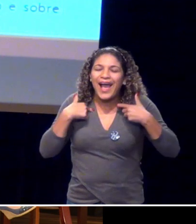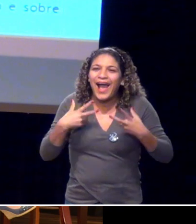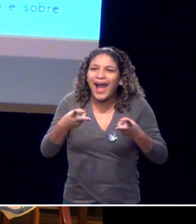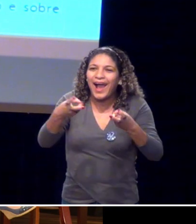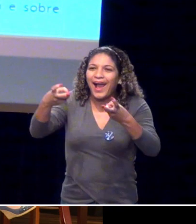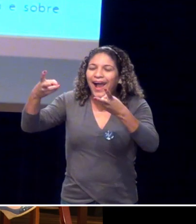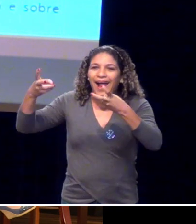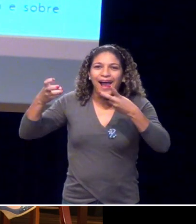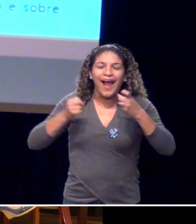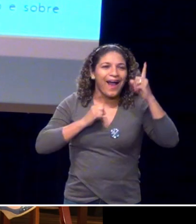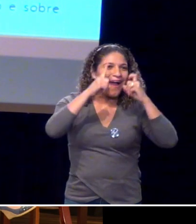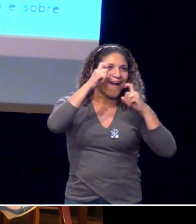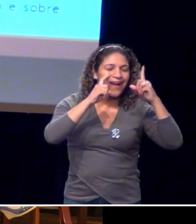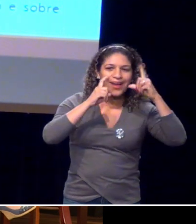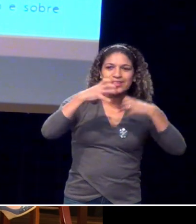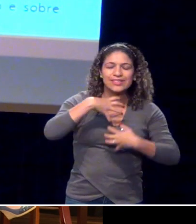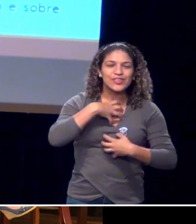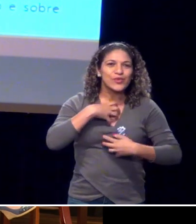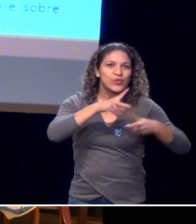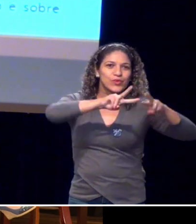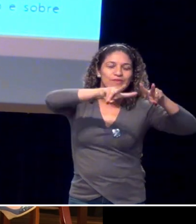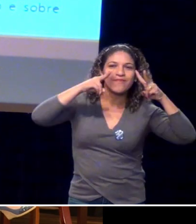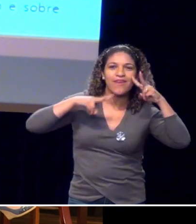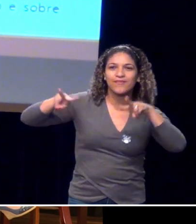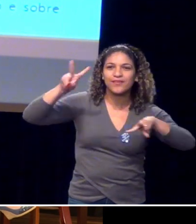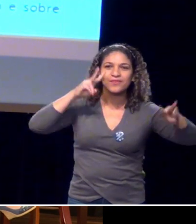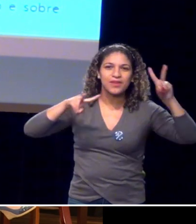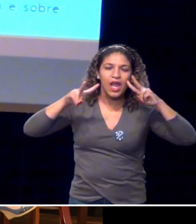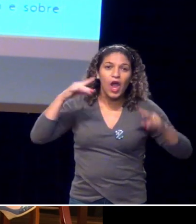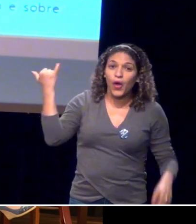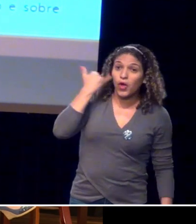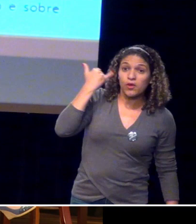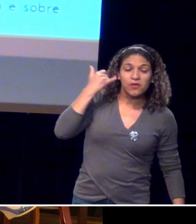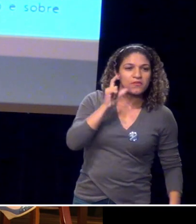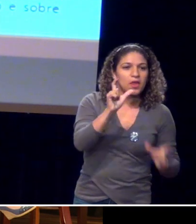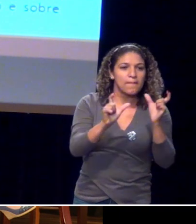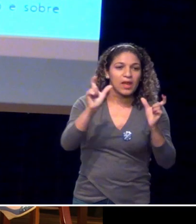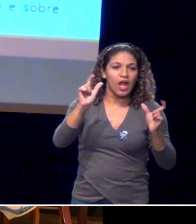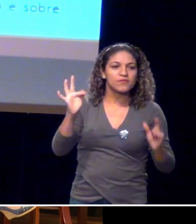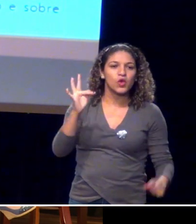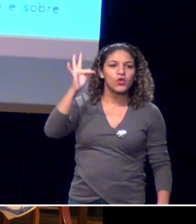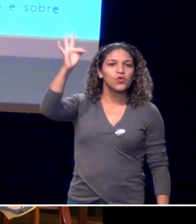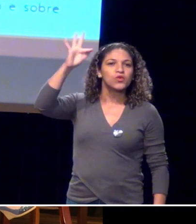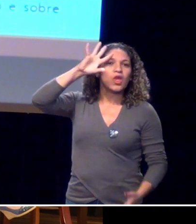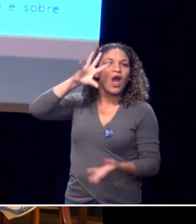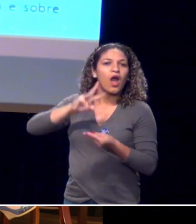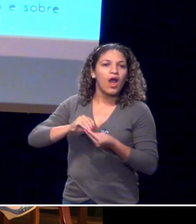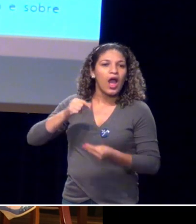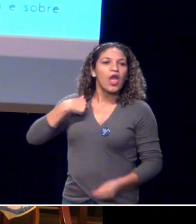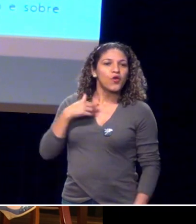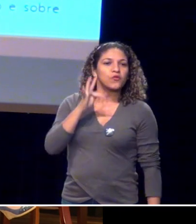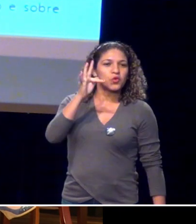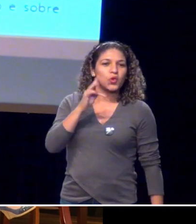sorrisos, ver expressões, ouvir palavras que, no futuro, eu também vou